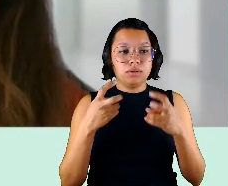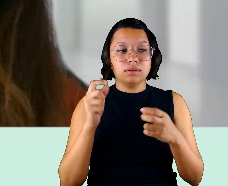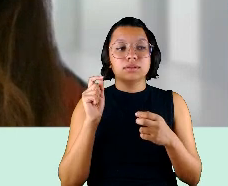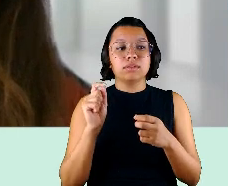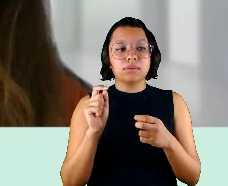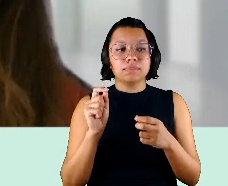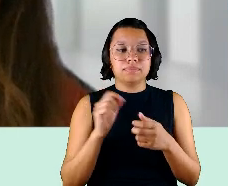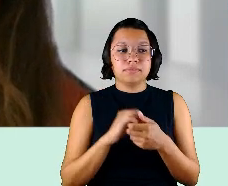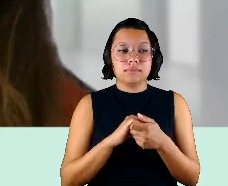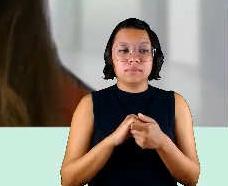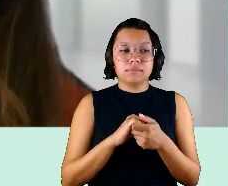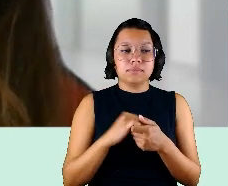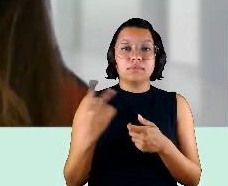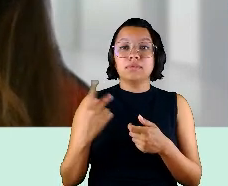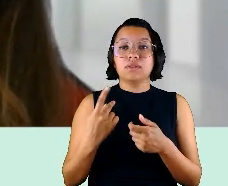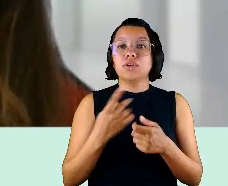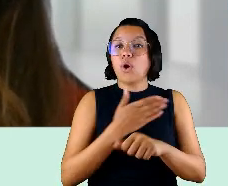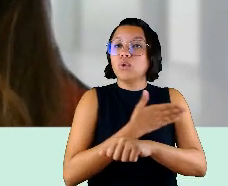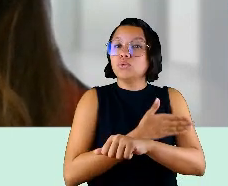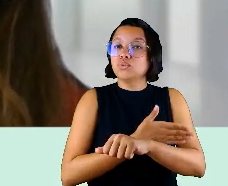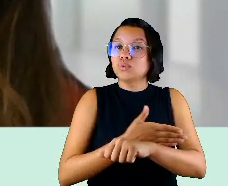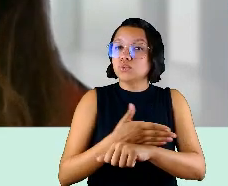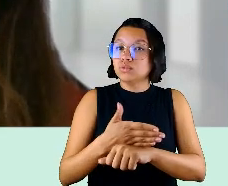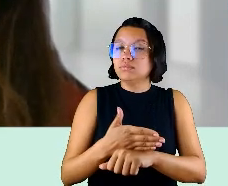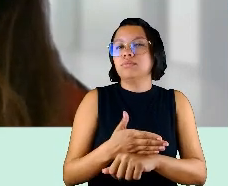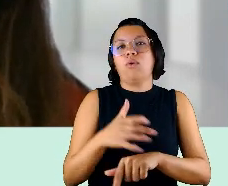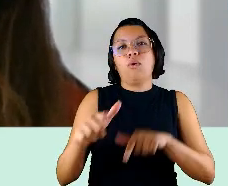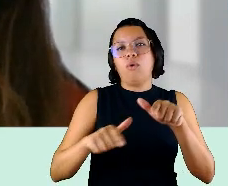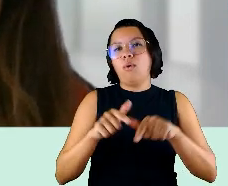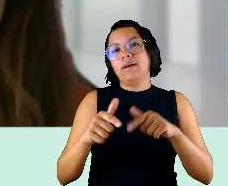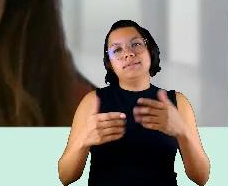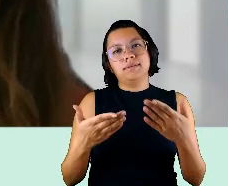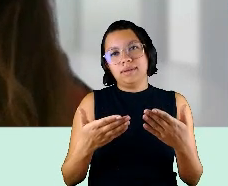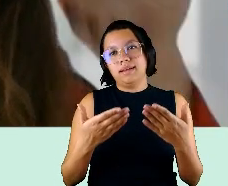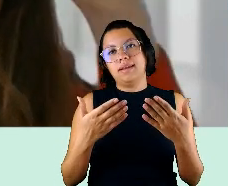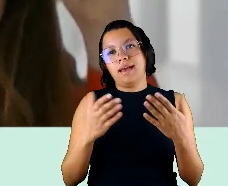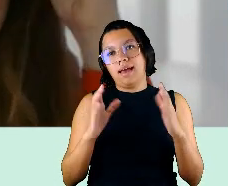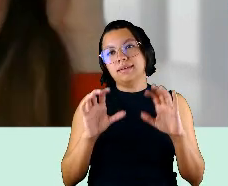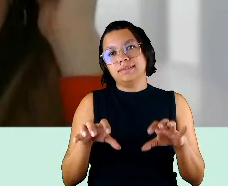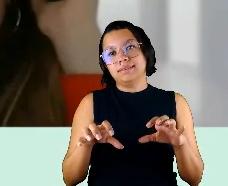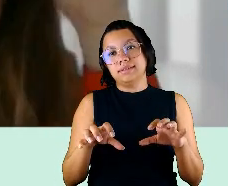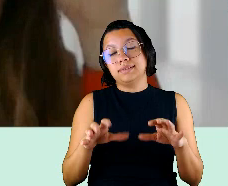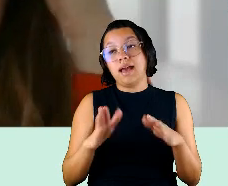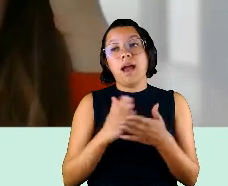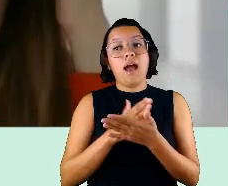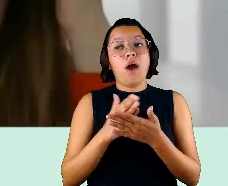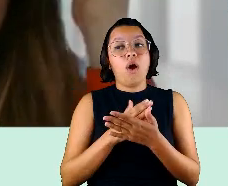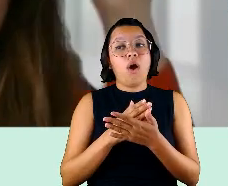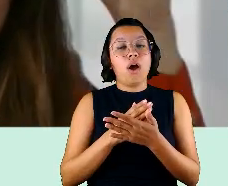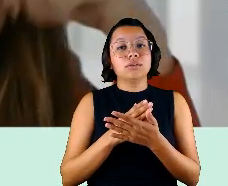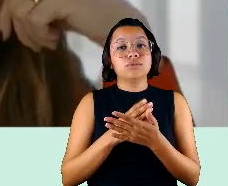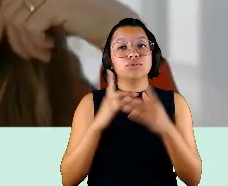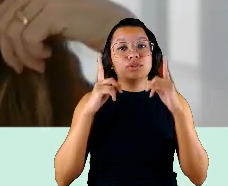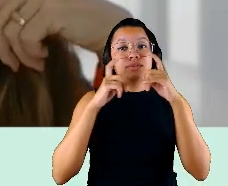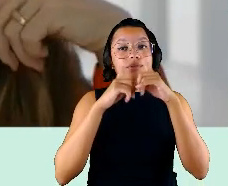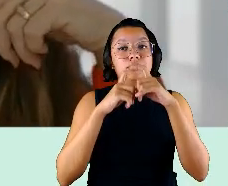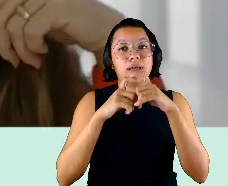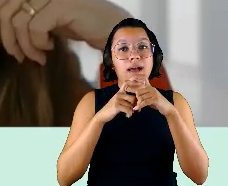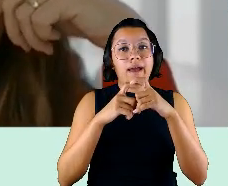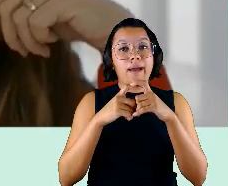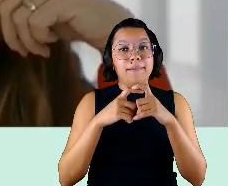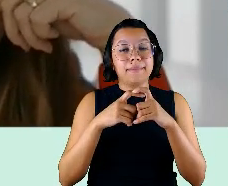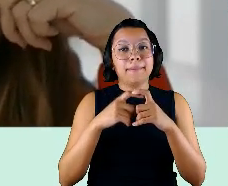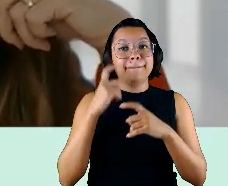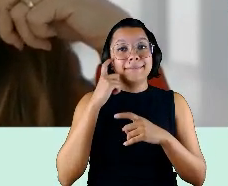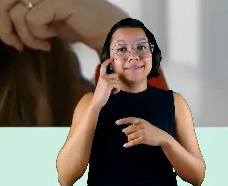que a gente acostumou a trabalhar dessa forma e alguns estão tendo dificuldade para encarar que vão voltar